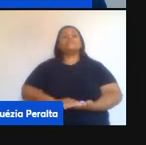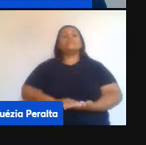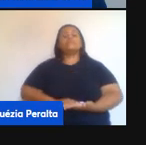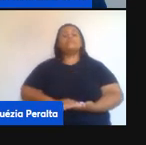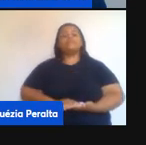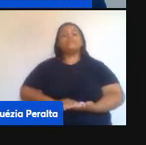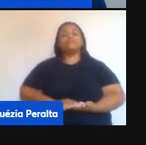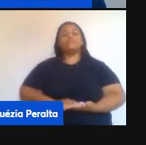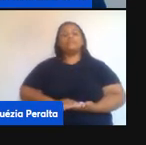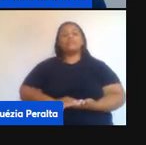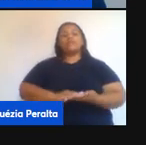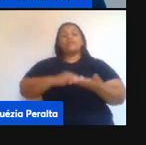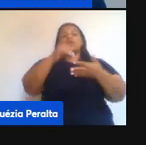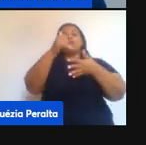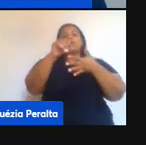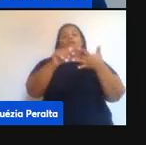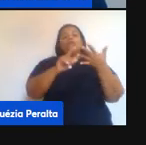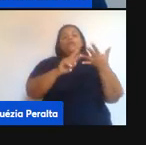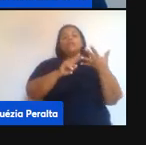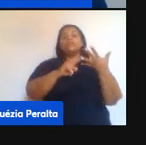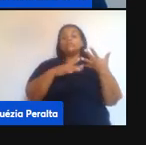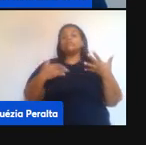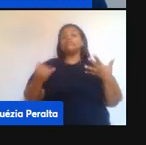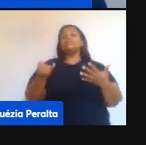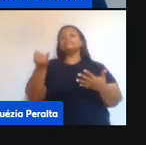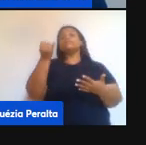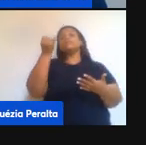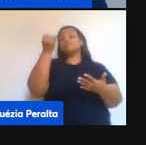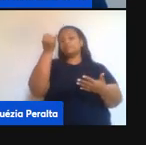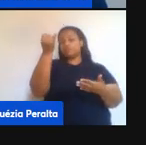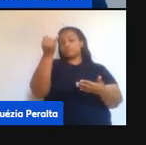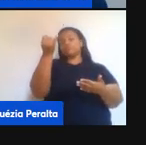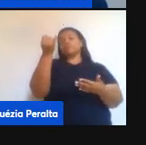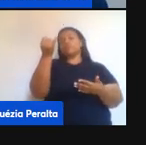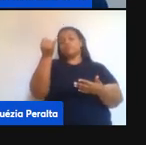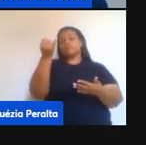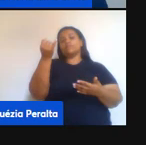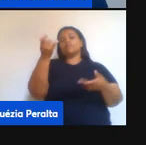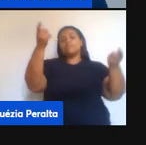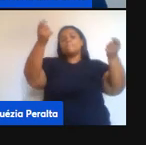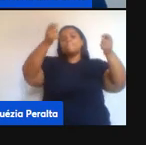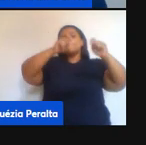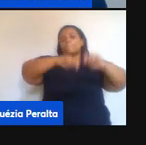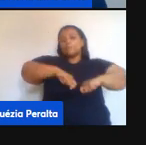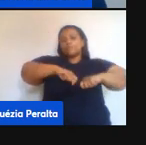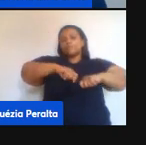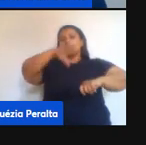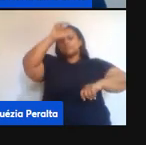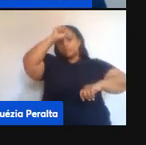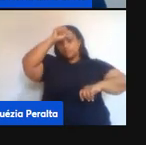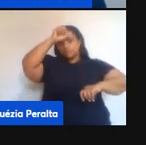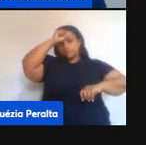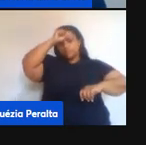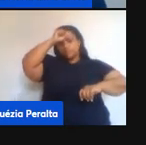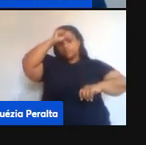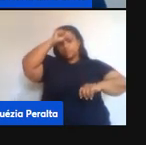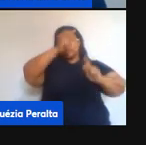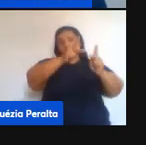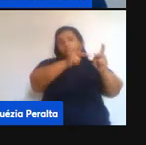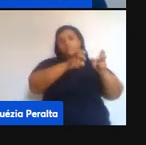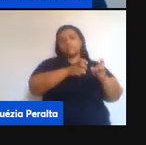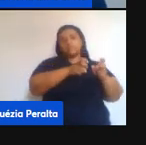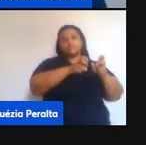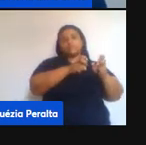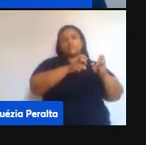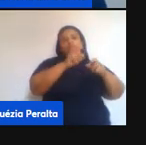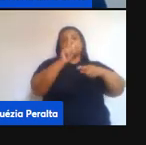coisa é muito importante que potencializa a aprendizagem, porque na perspectiva da gestão democrática,